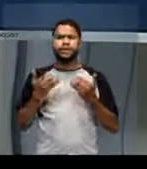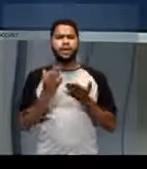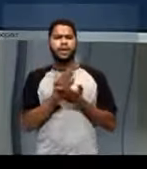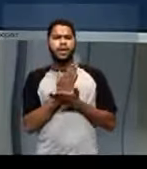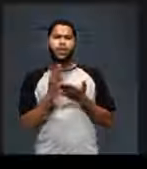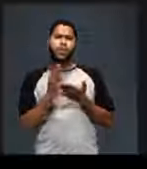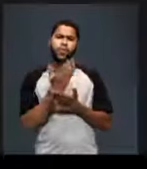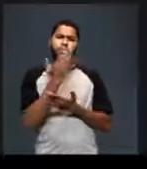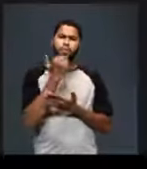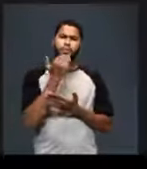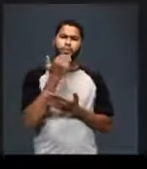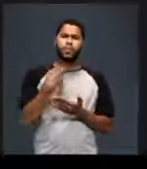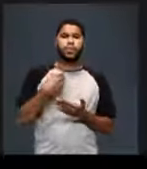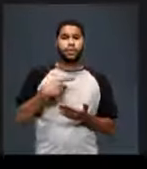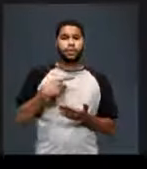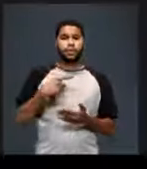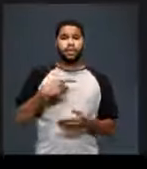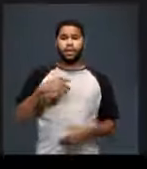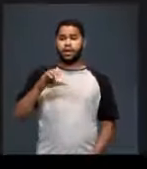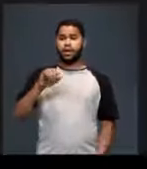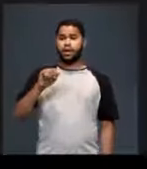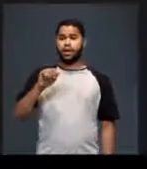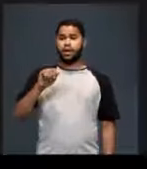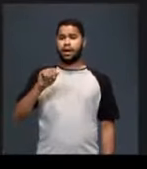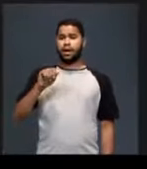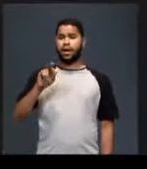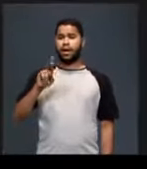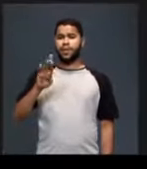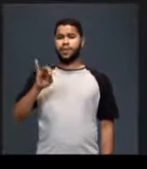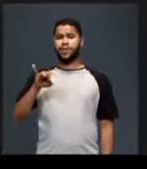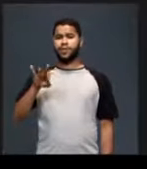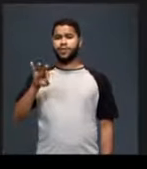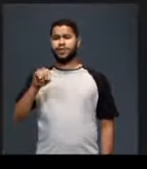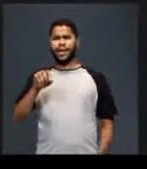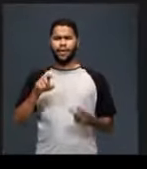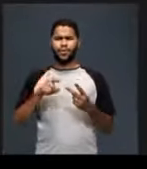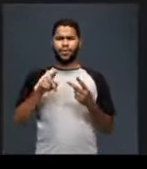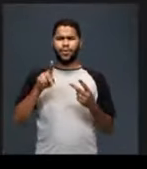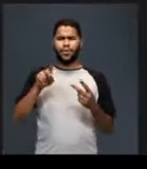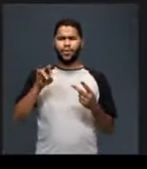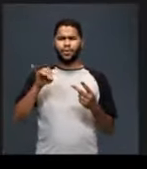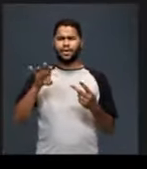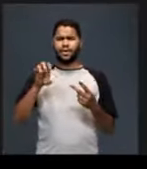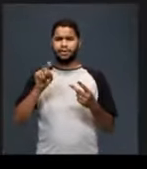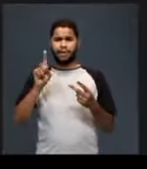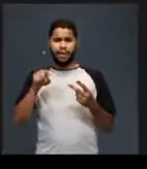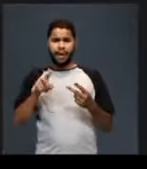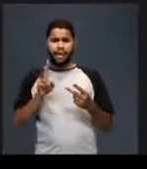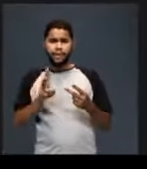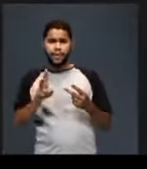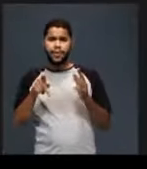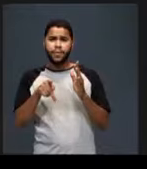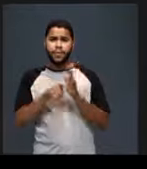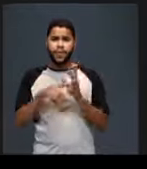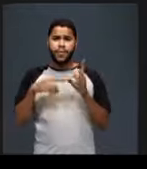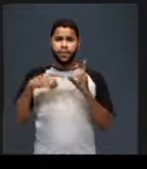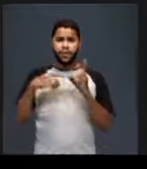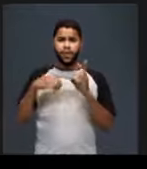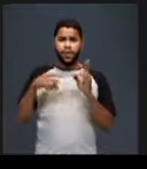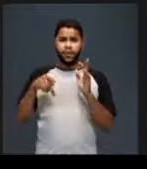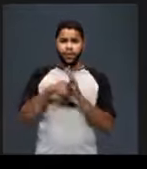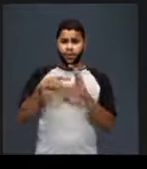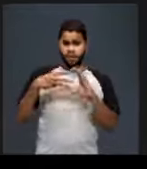alimentos existem carboidratos, proteínas. São as mesmas moléculas citadas como constituintes das células?